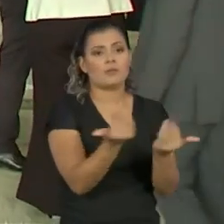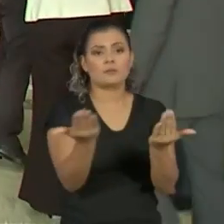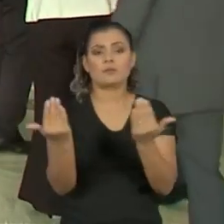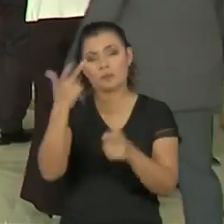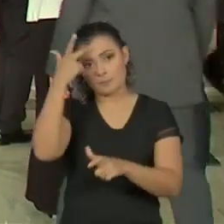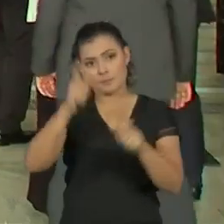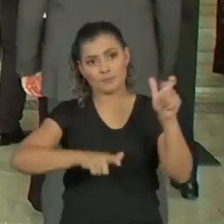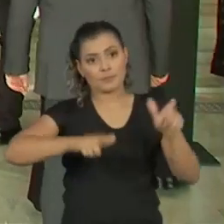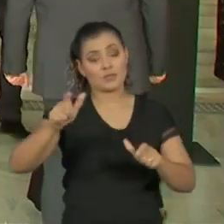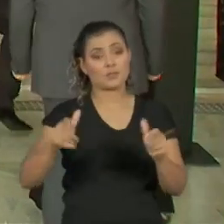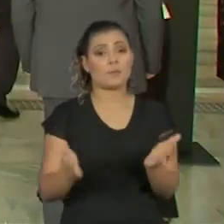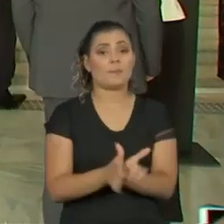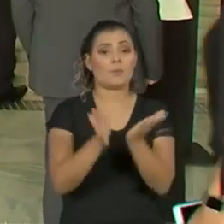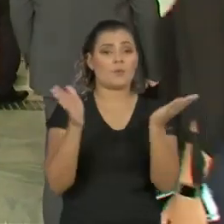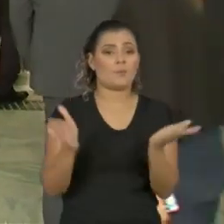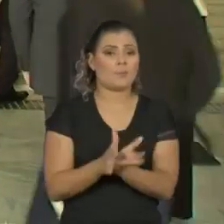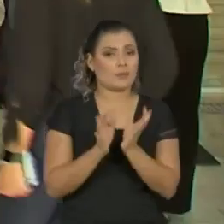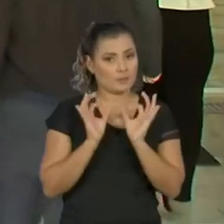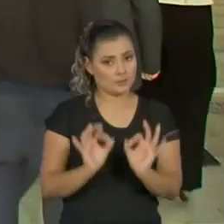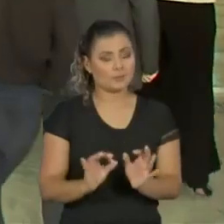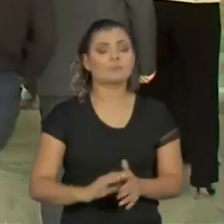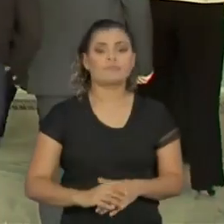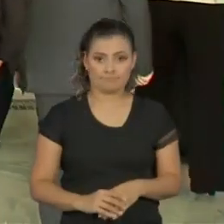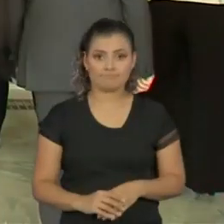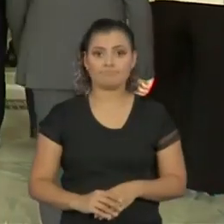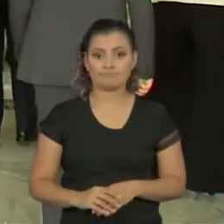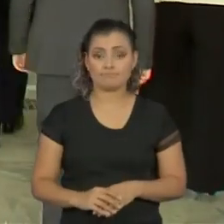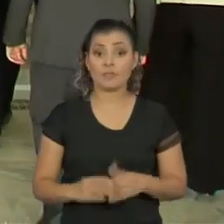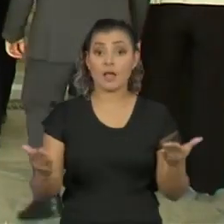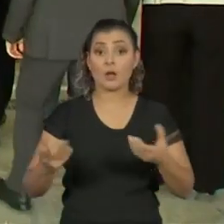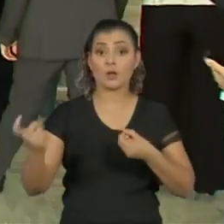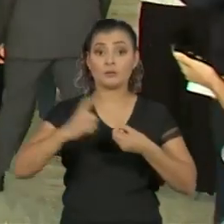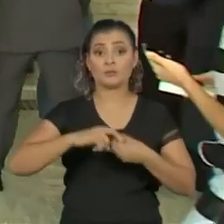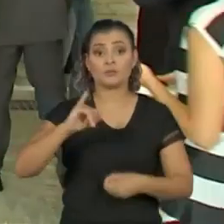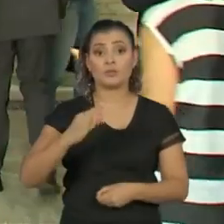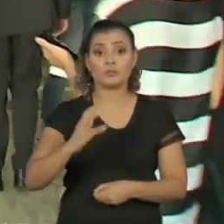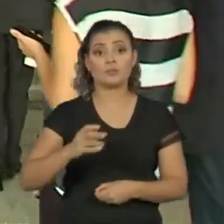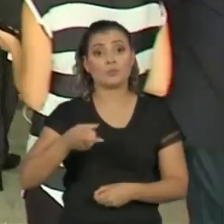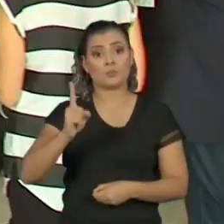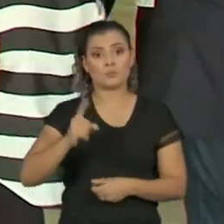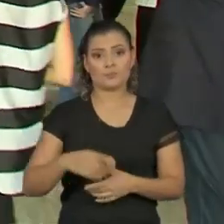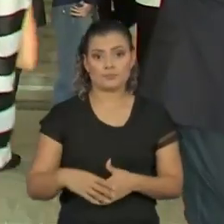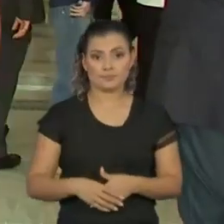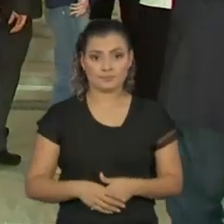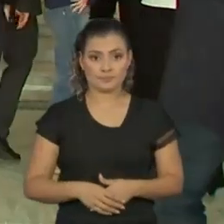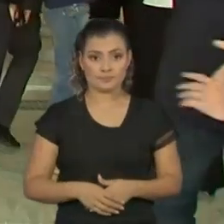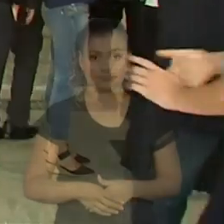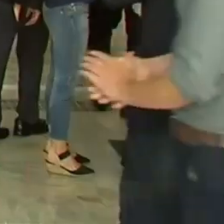pessoas que vivem em situação de extrema pobreza. Fique agora com o JC1.